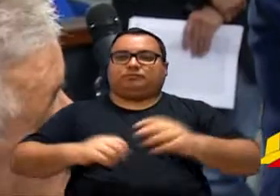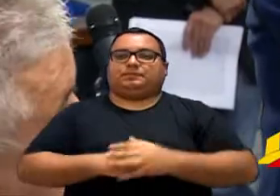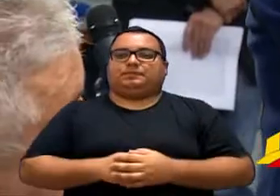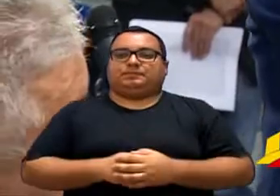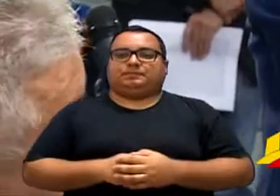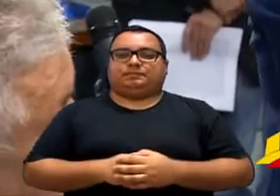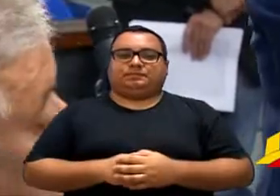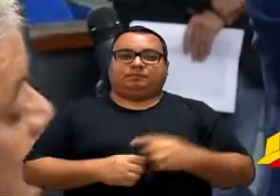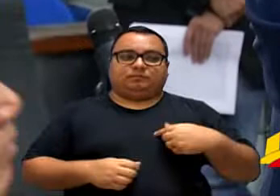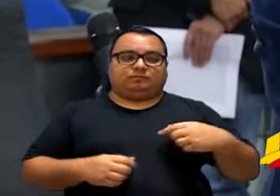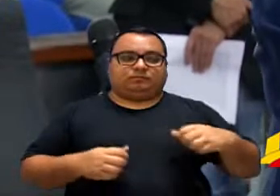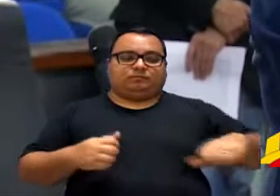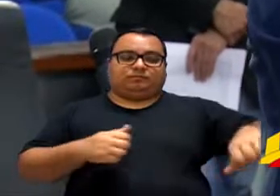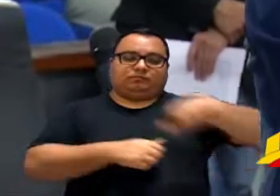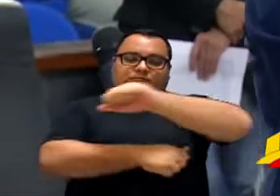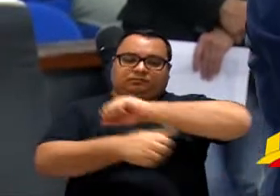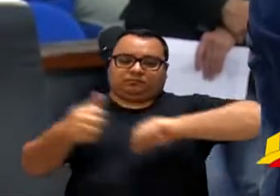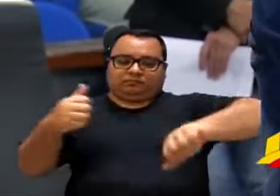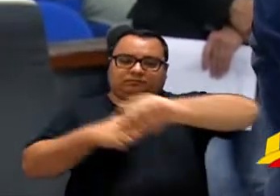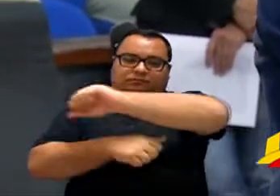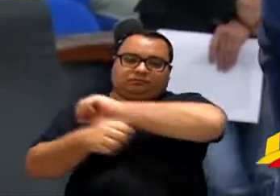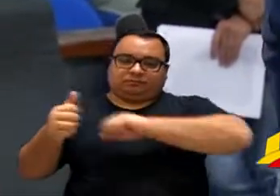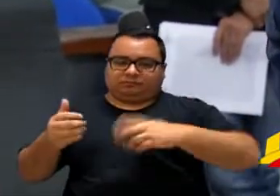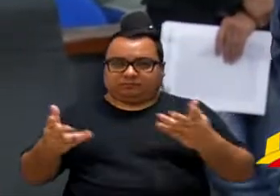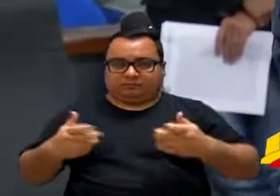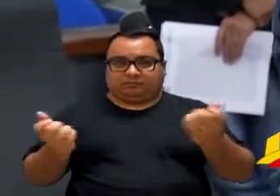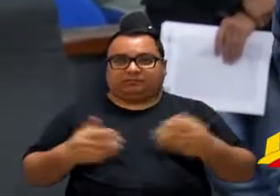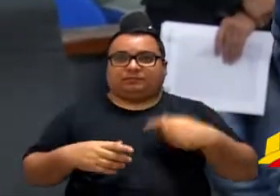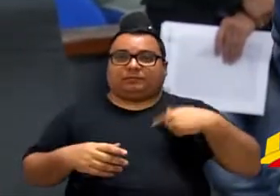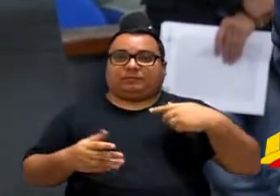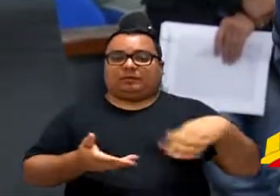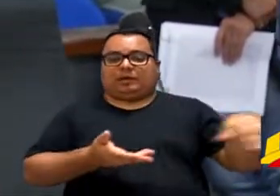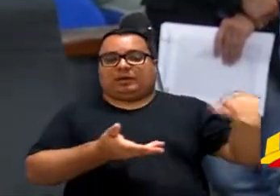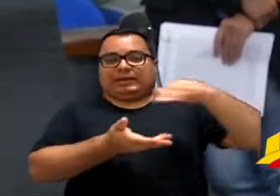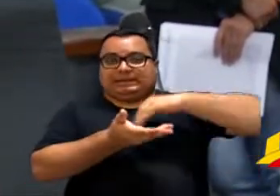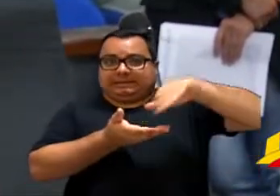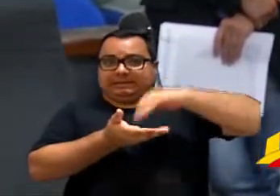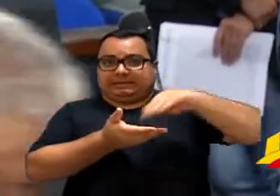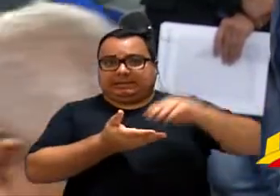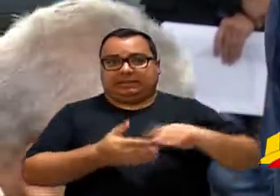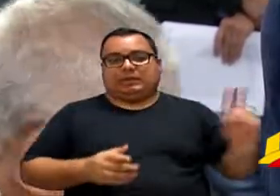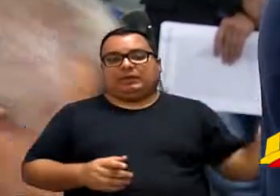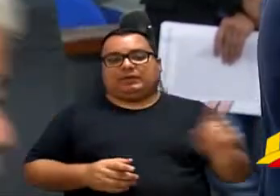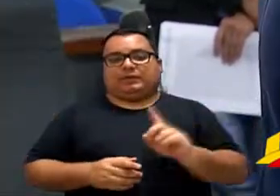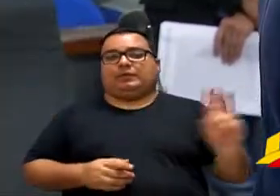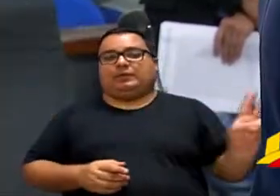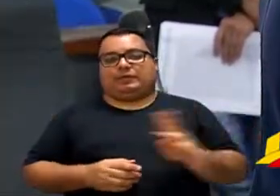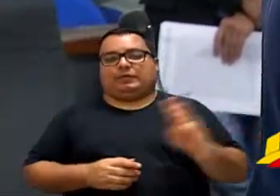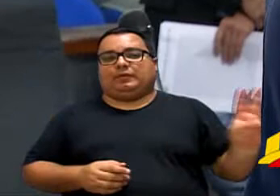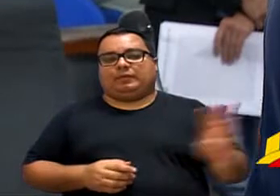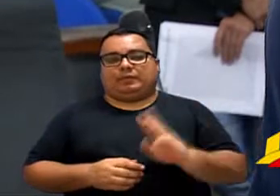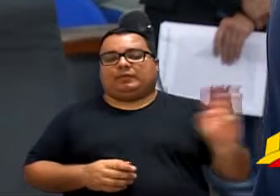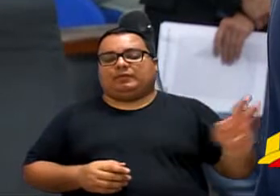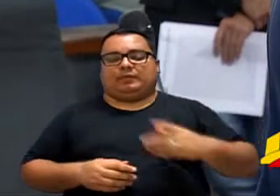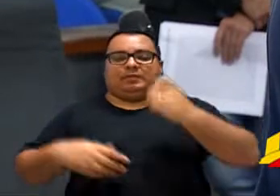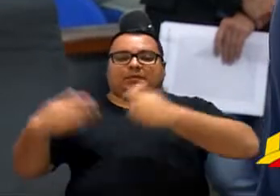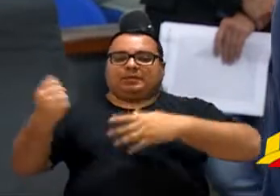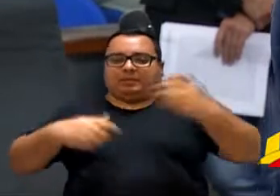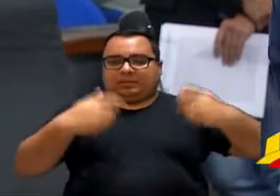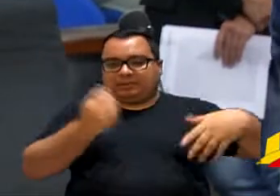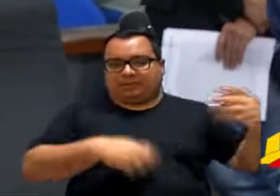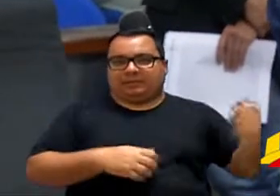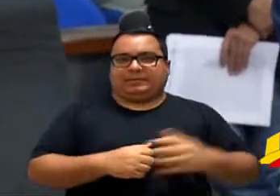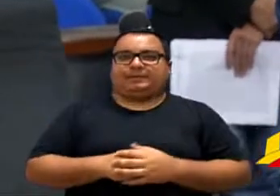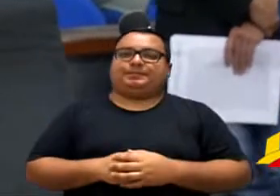apresentação dos orçamentos de todas as secretarias aqui temos quatro ou cinco vereadores que comparecem seria